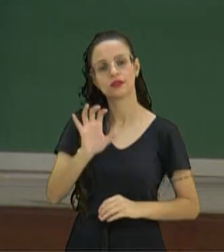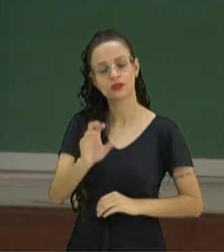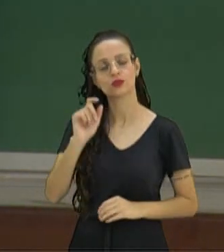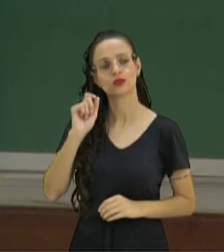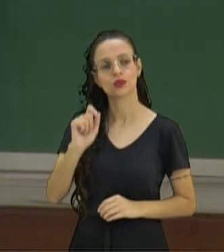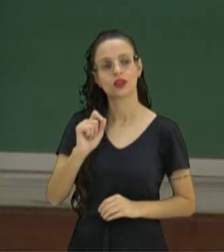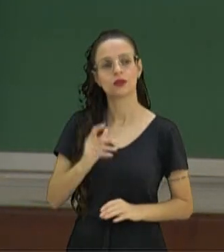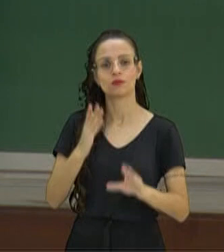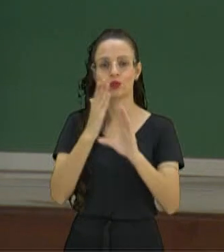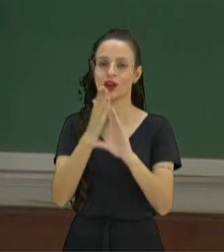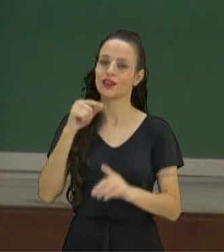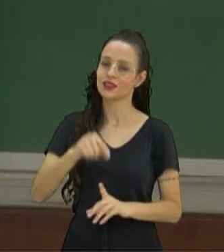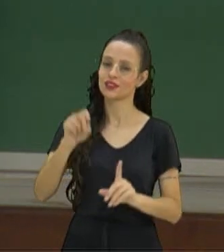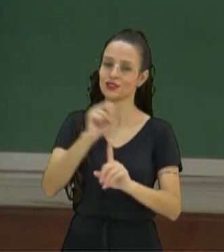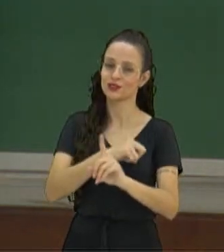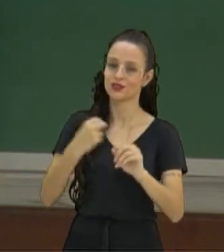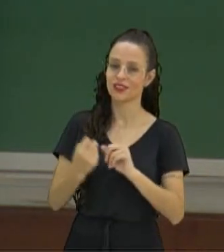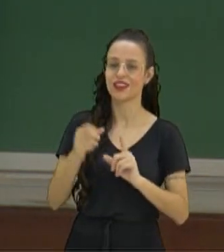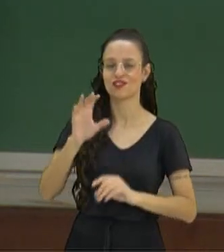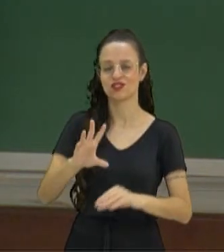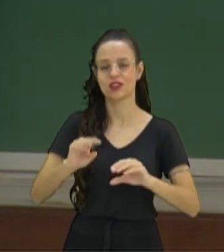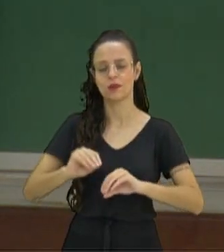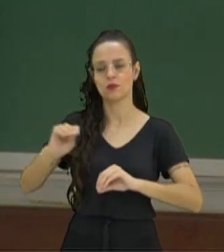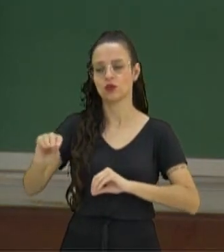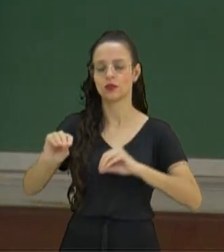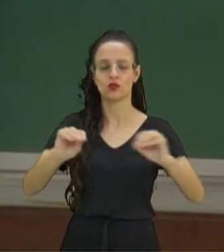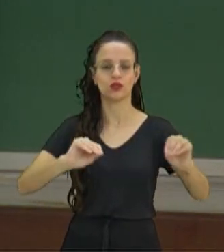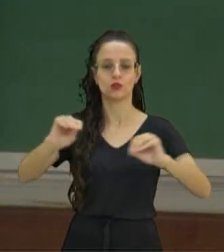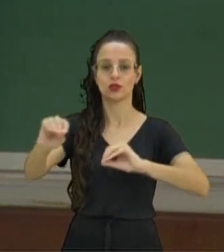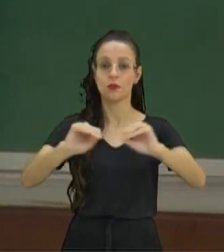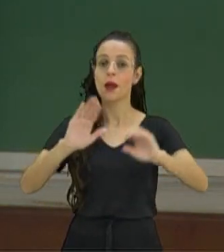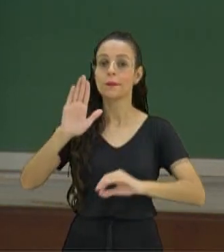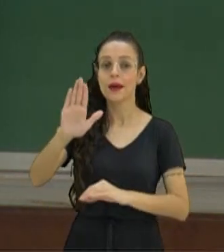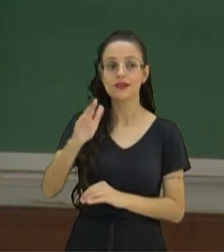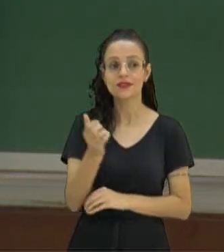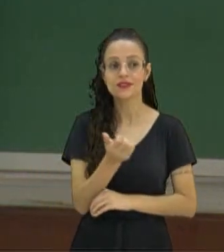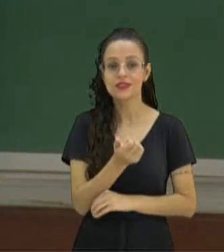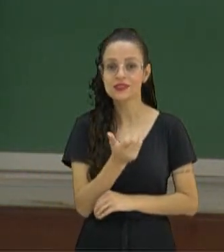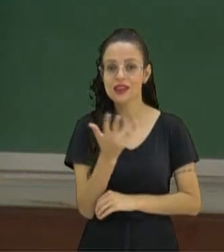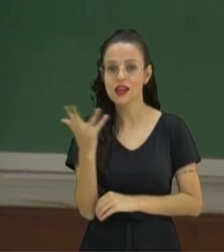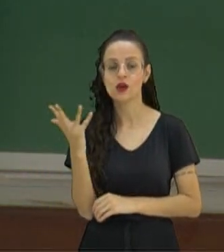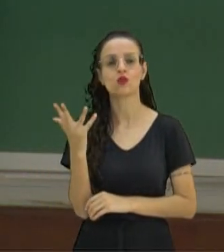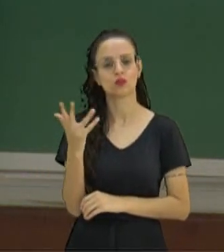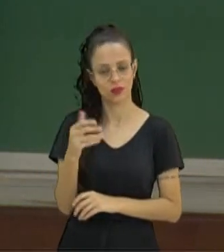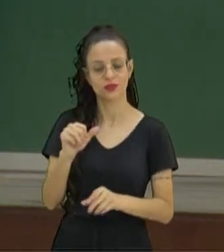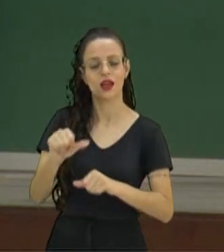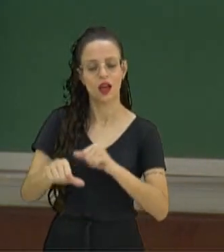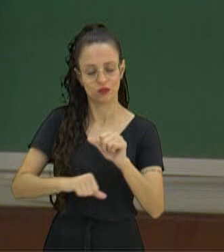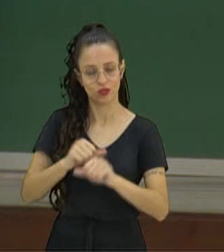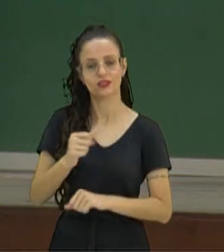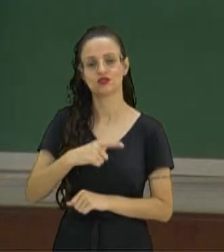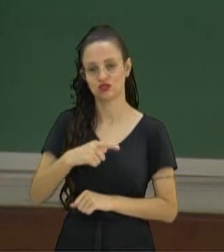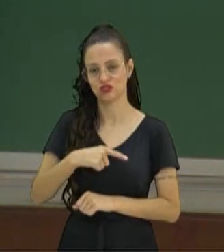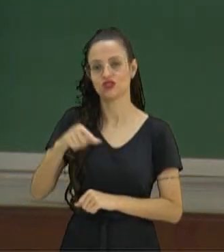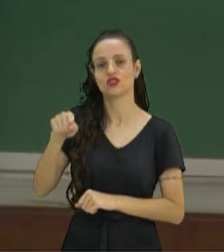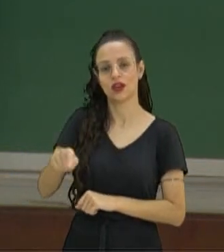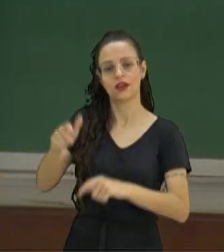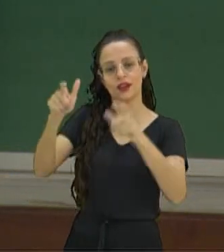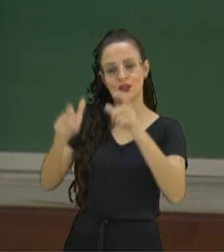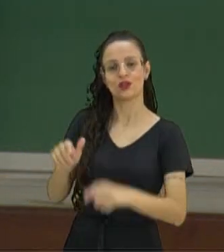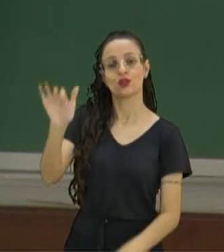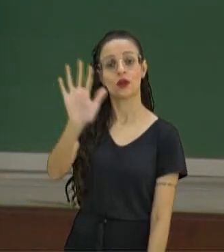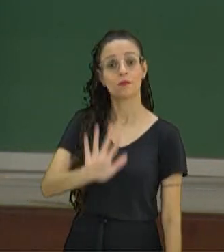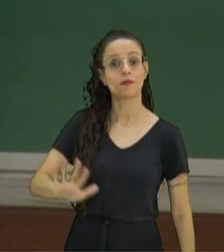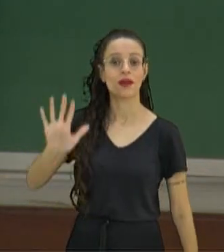faziam dessas sociedades nômades. Mas mesmo assim, algumas pequenas alterações aconteciam no espaço, na